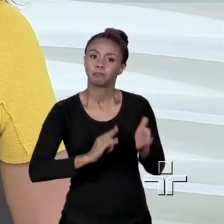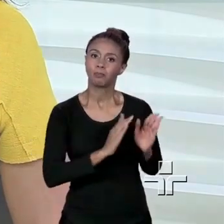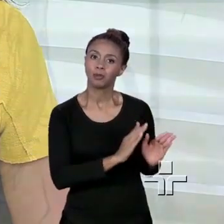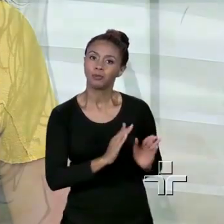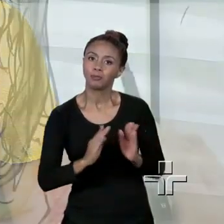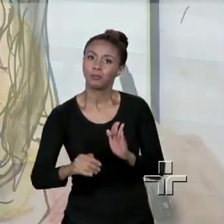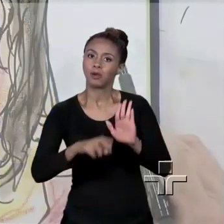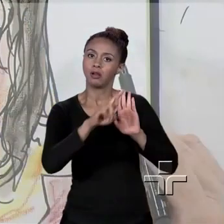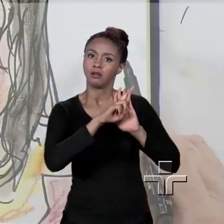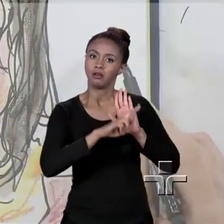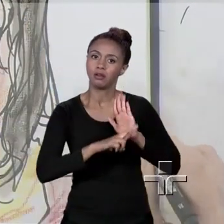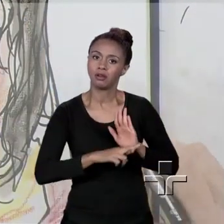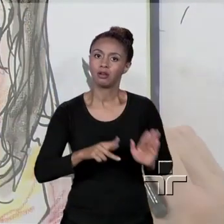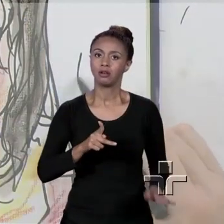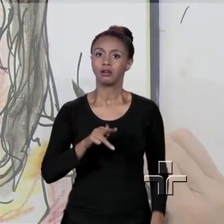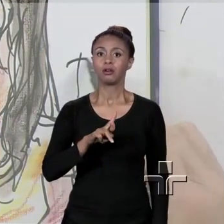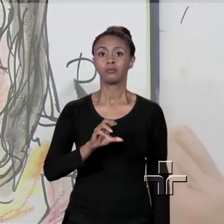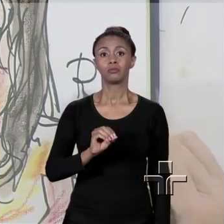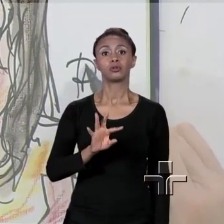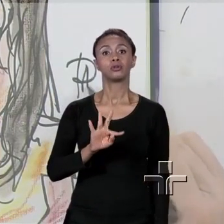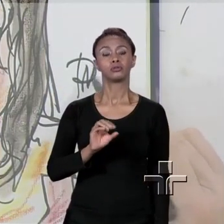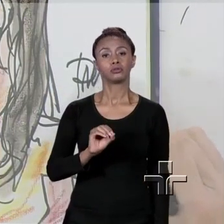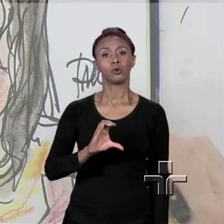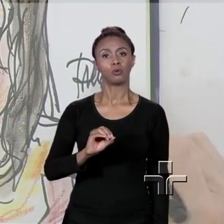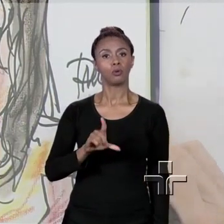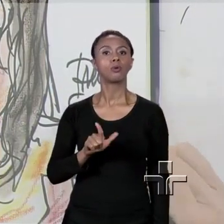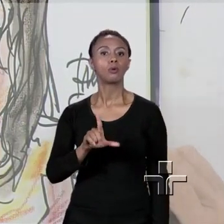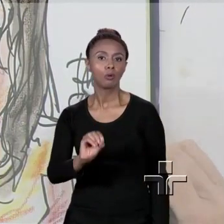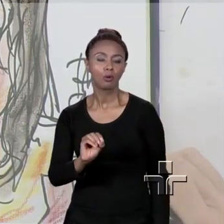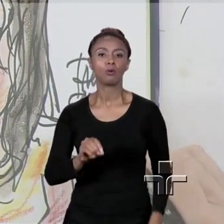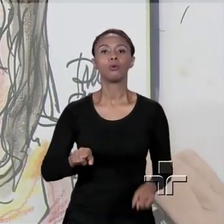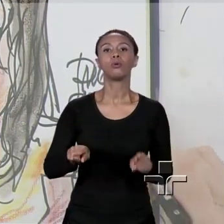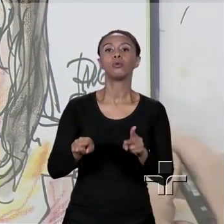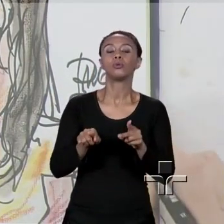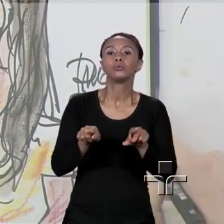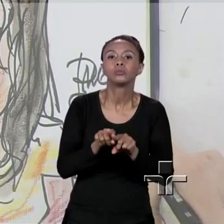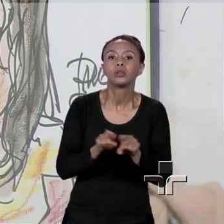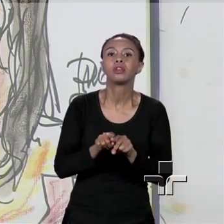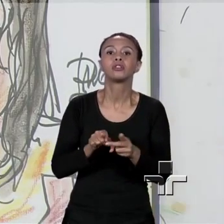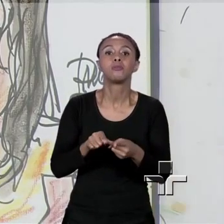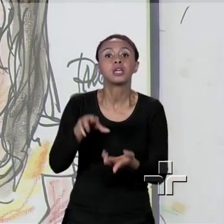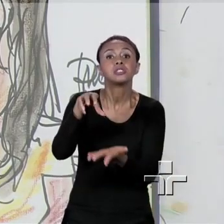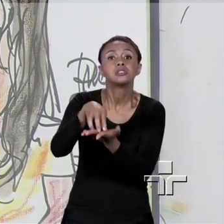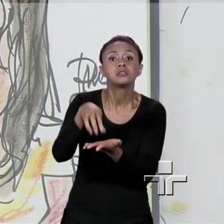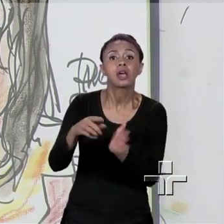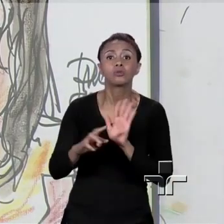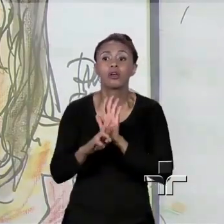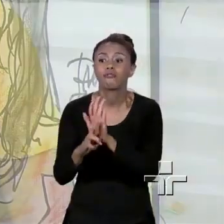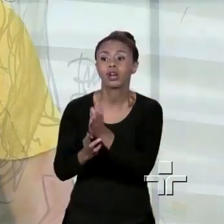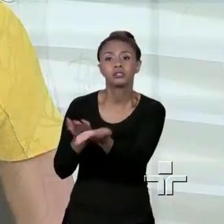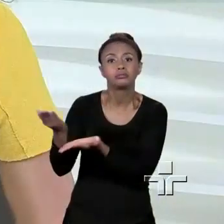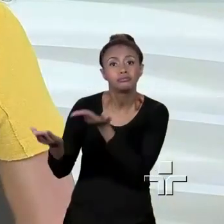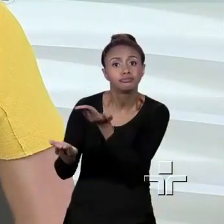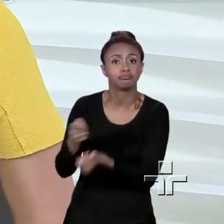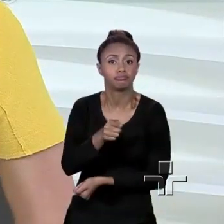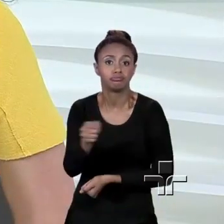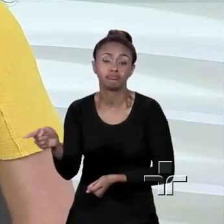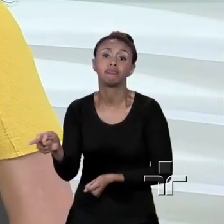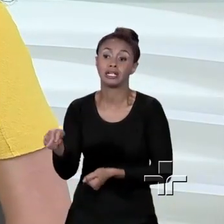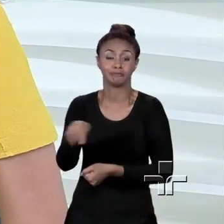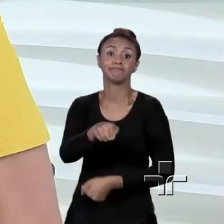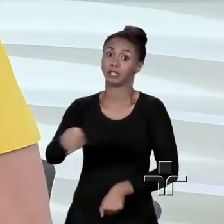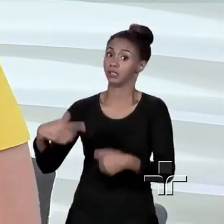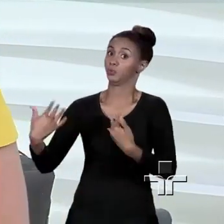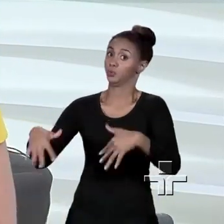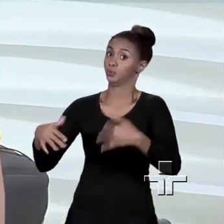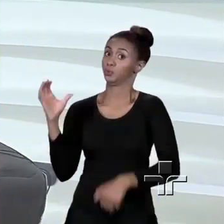de equipamentos e tratamentos e centros de referências para essas pessoas. Senadora, porque essas pessoas têm pressa.